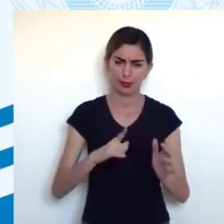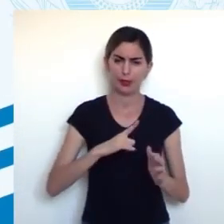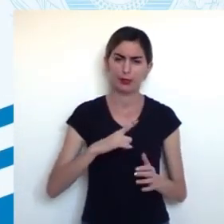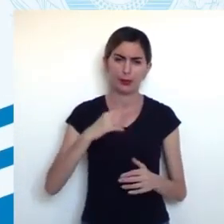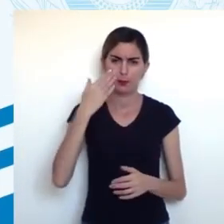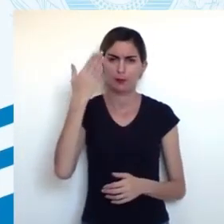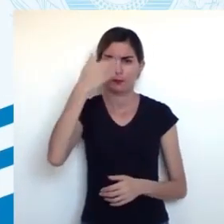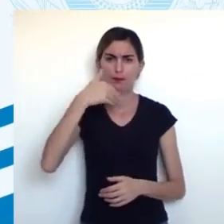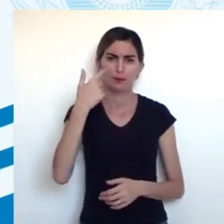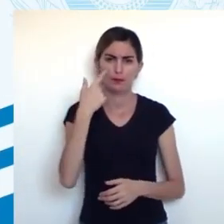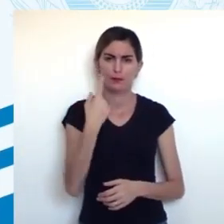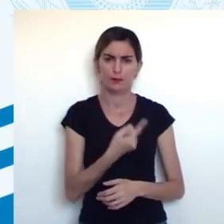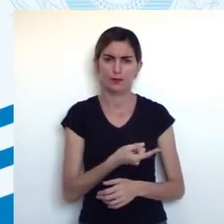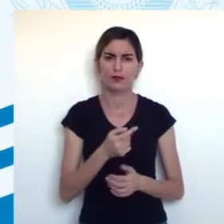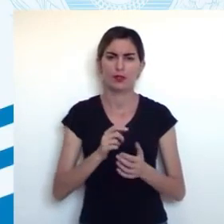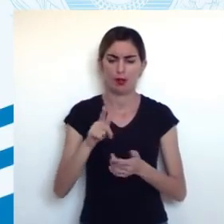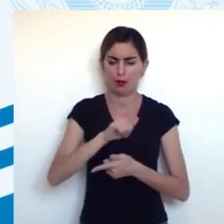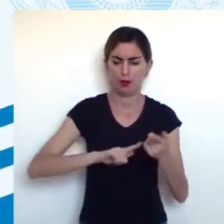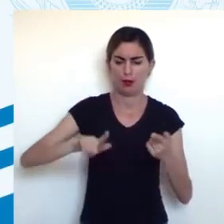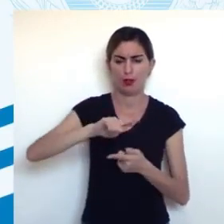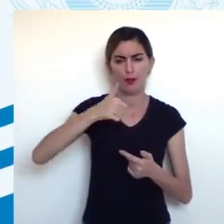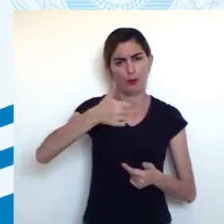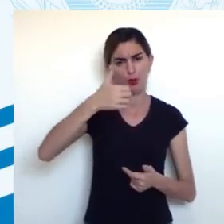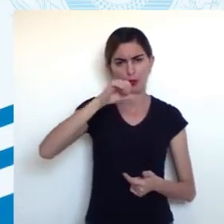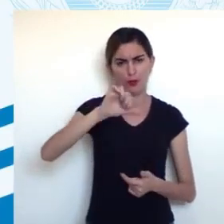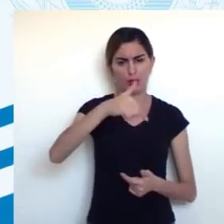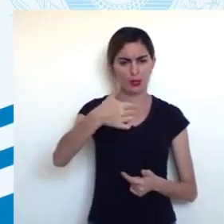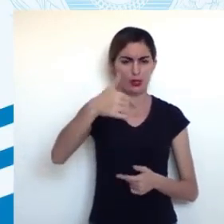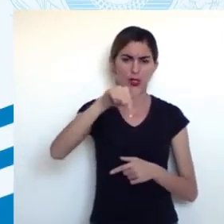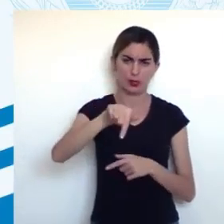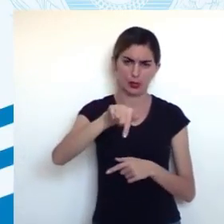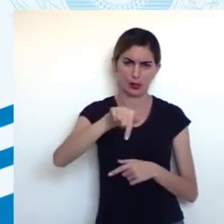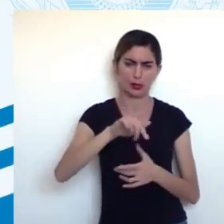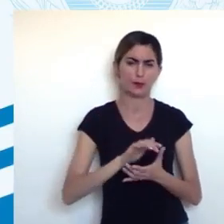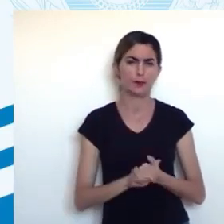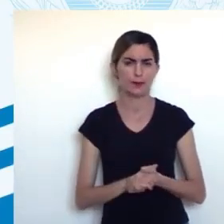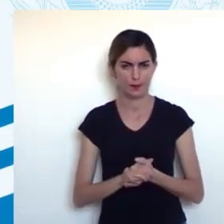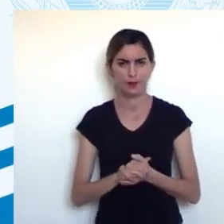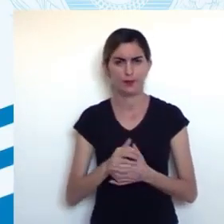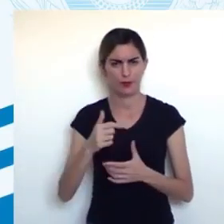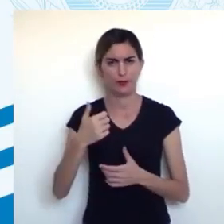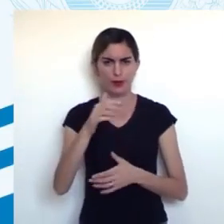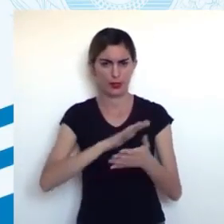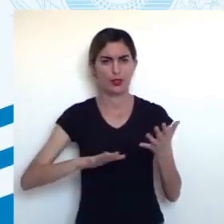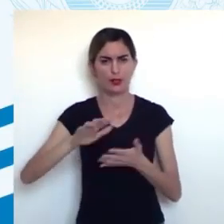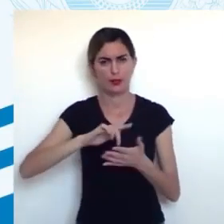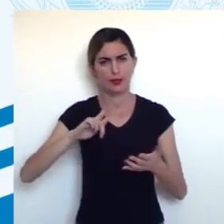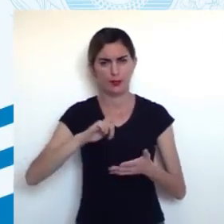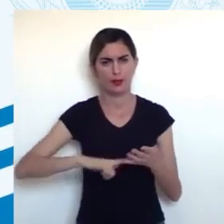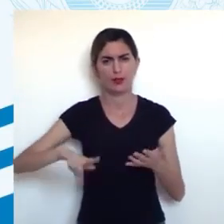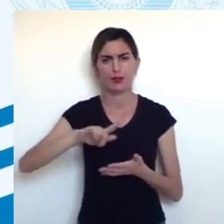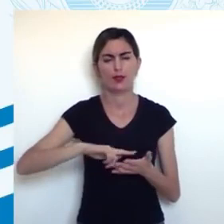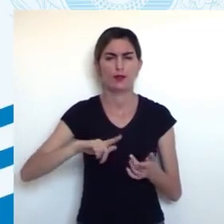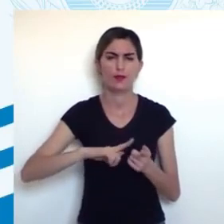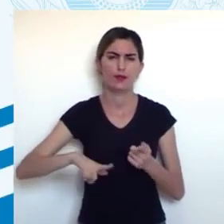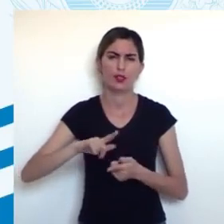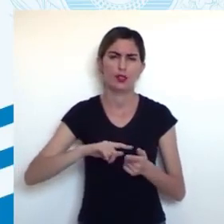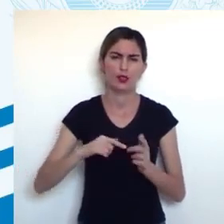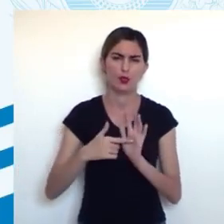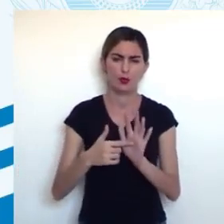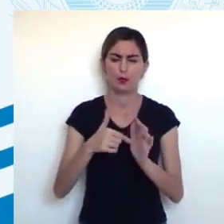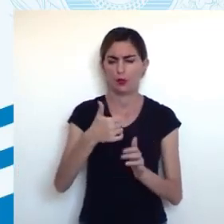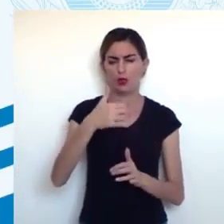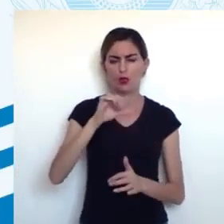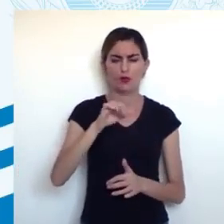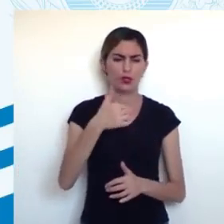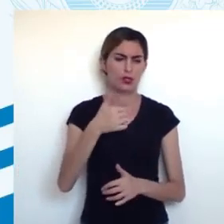uma ilustração da greve de 1917, não é isso? A maior greve que nós tivemos. Então,